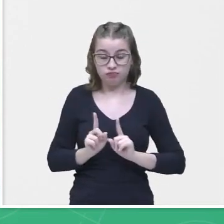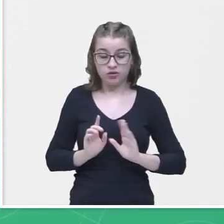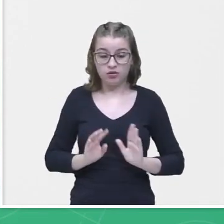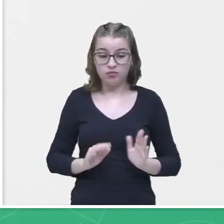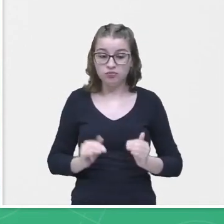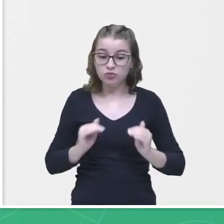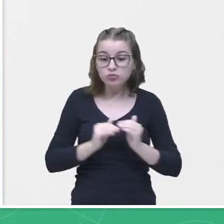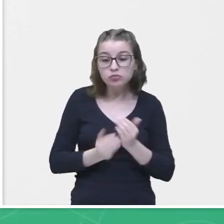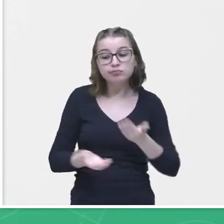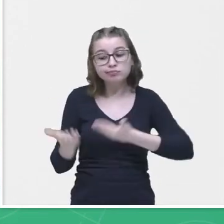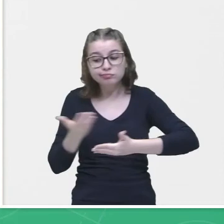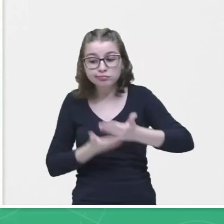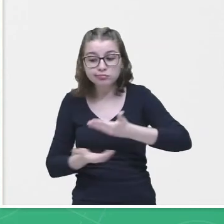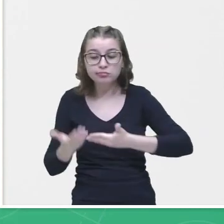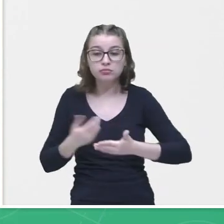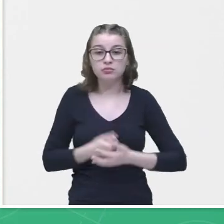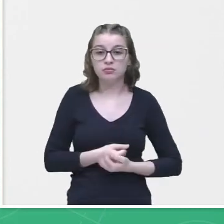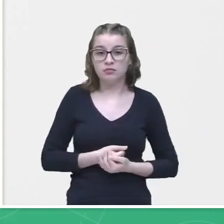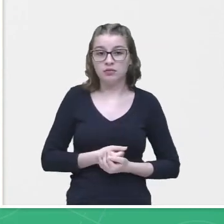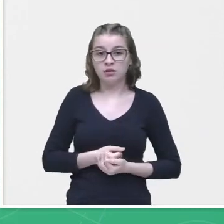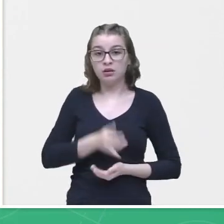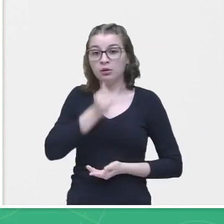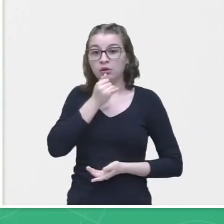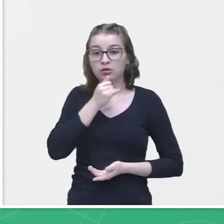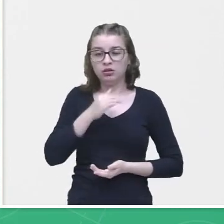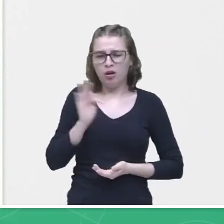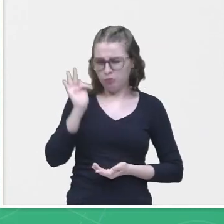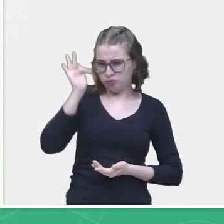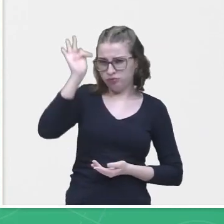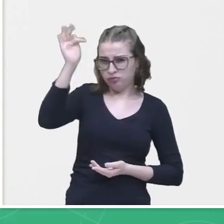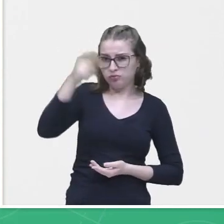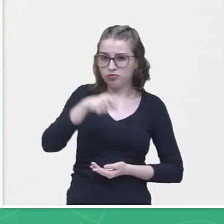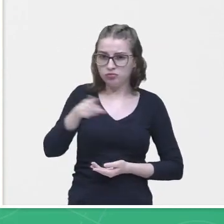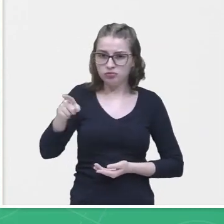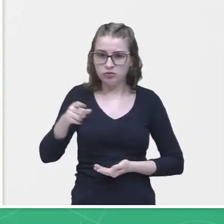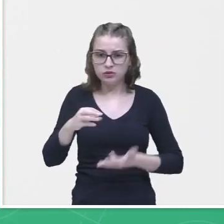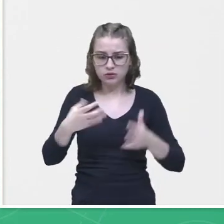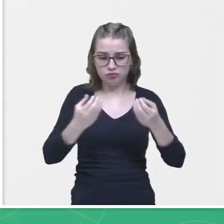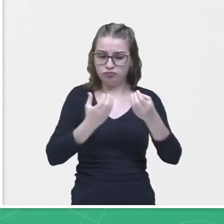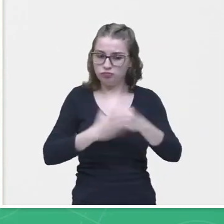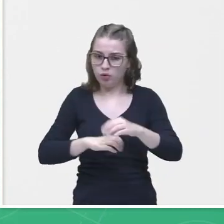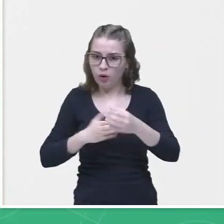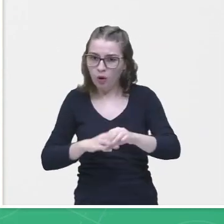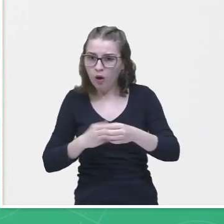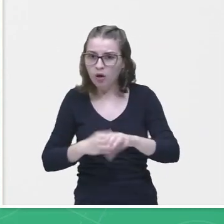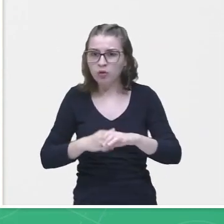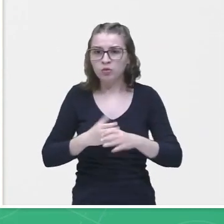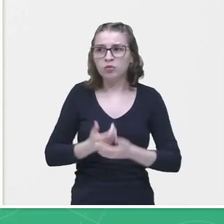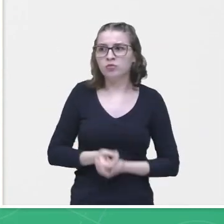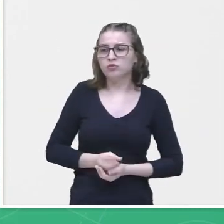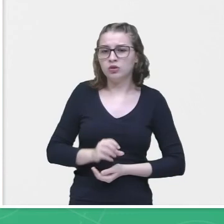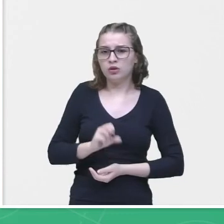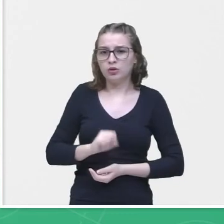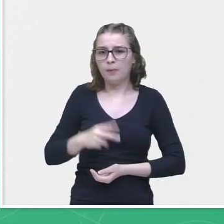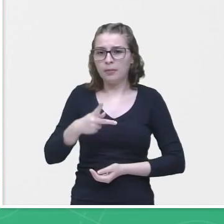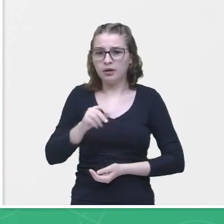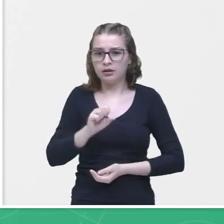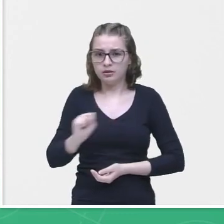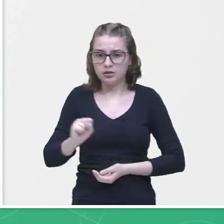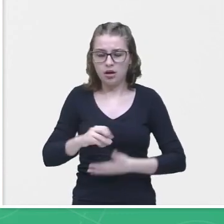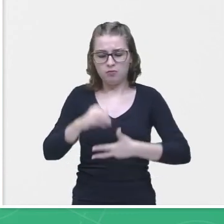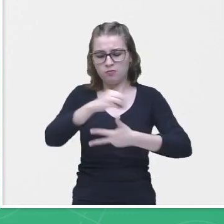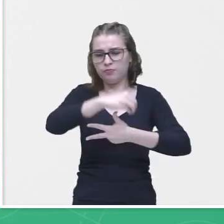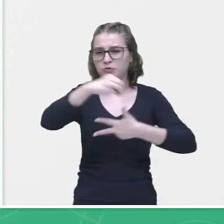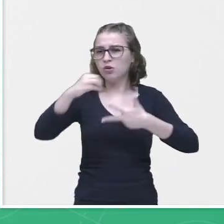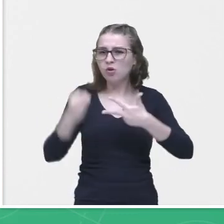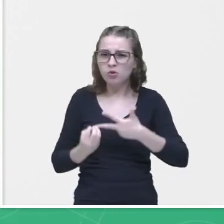Porque você é um candidato que daqui a pouco estará diante de uma prova de um concurso, de um processo seletivo, de um exame nacional